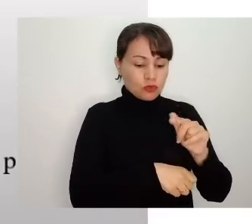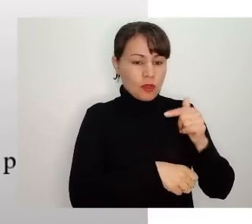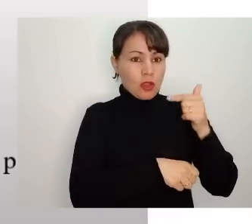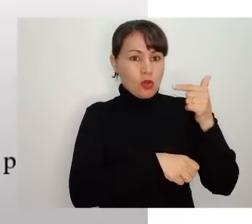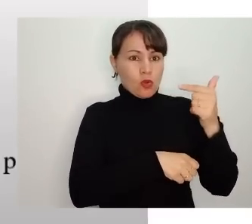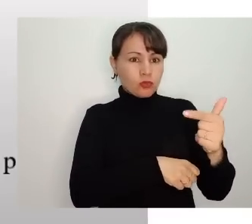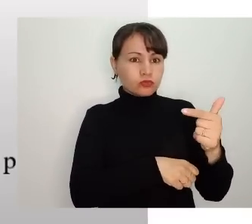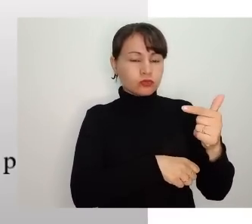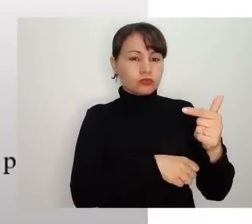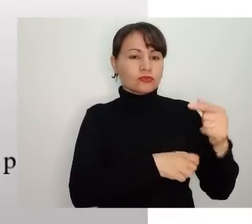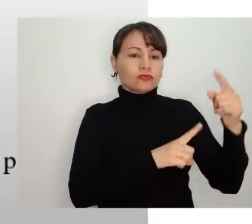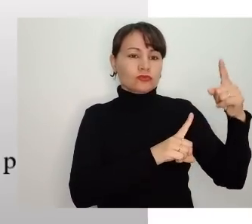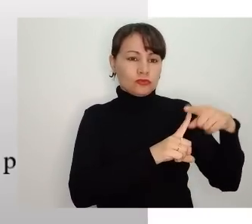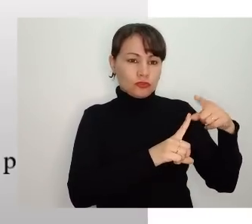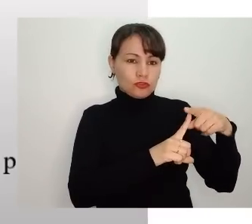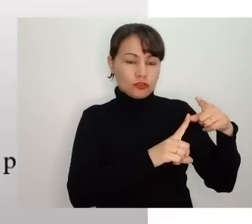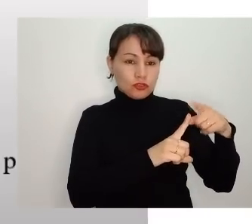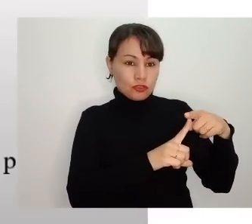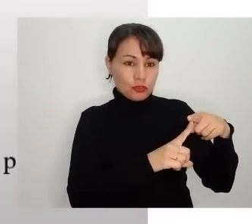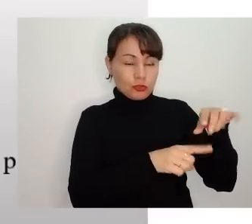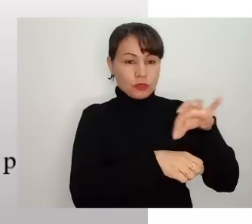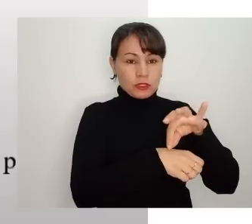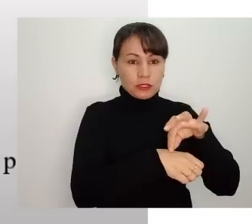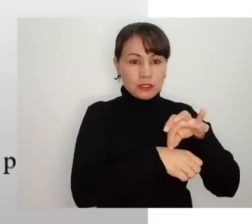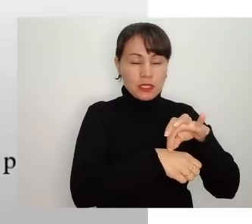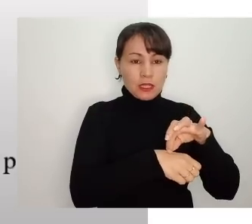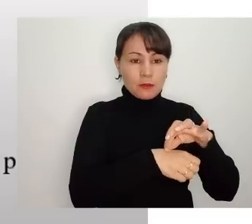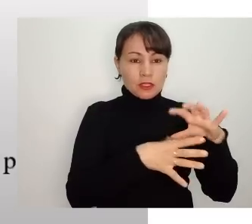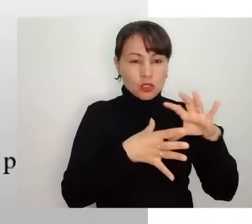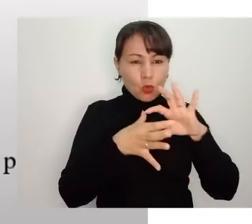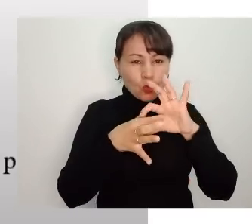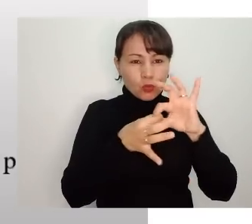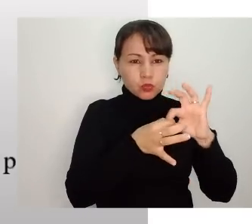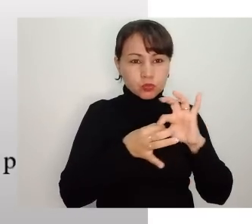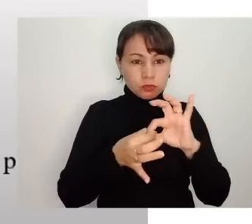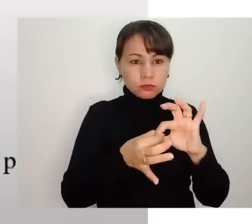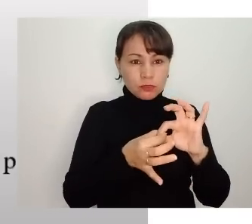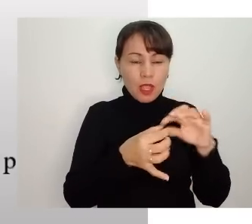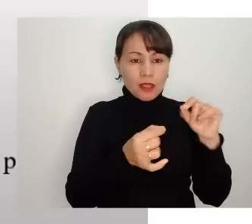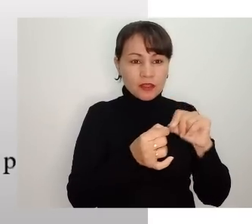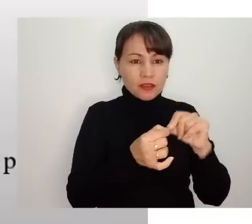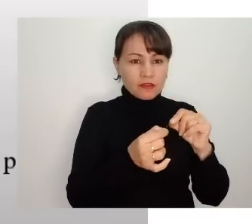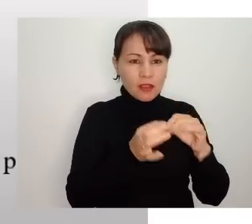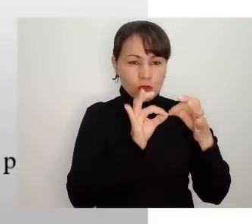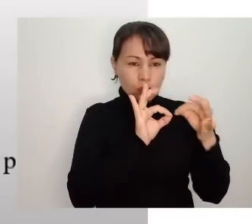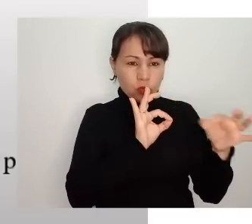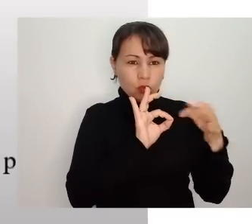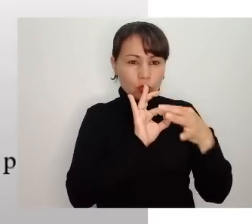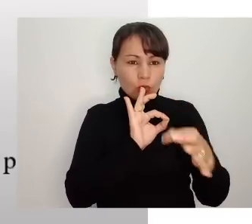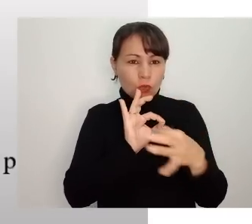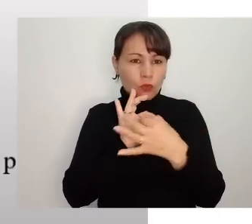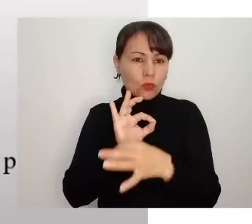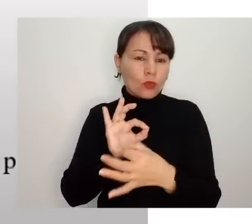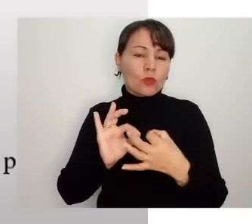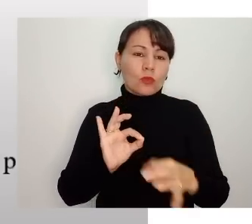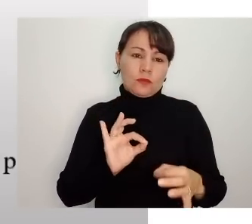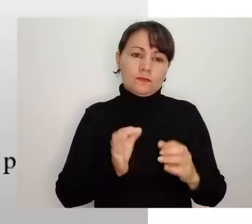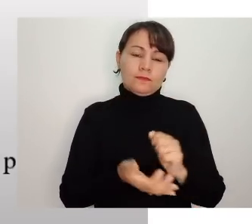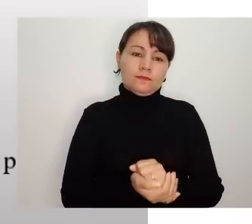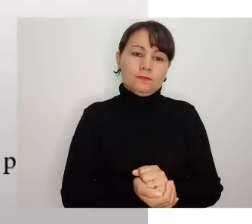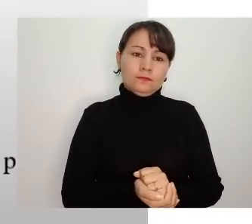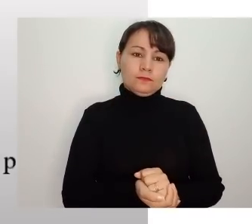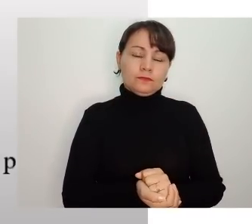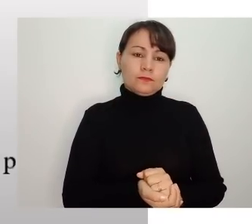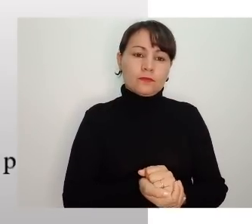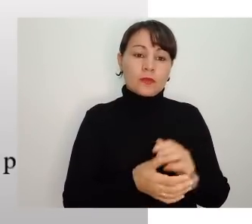temos outras duas diferentes tipos de células que se conectam, ou seja, que fazem sinapses com